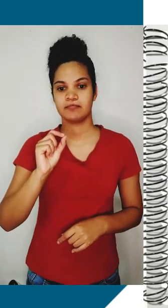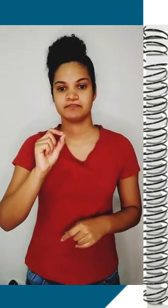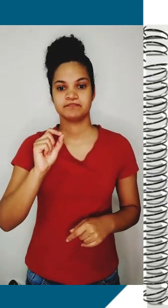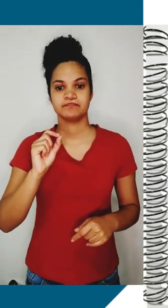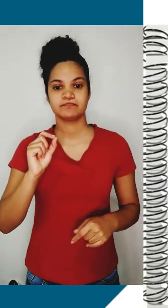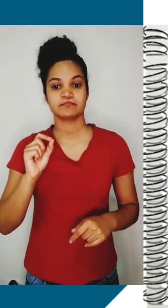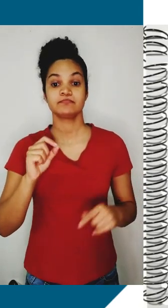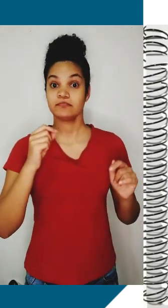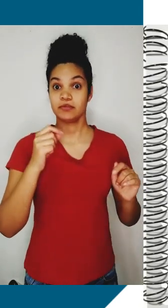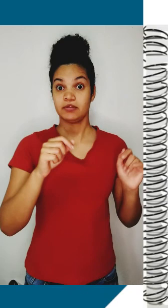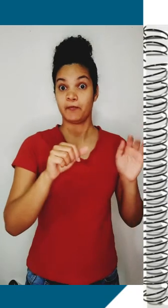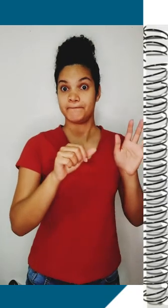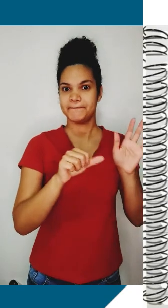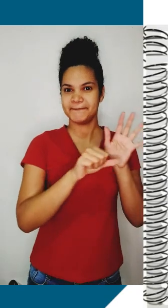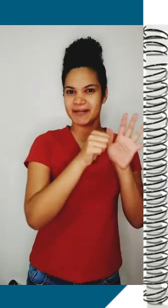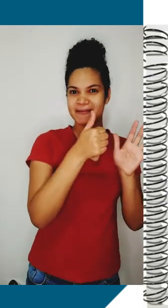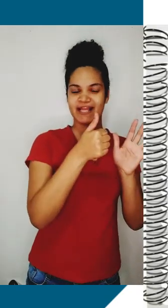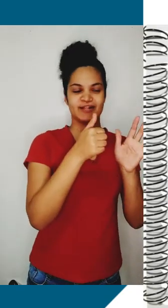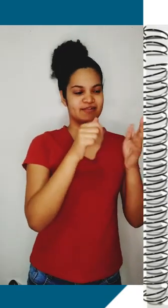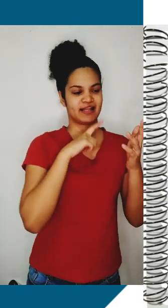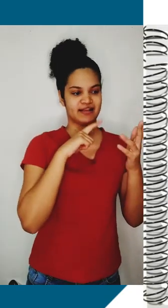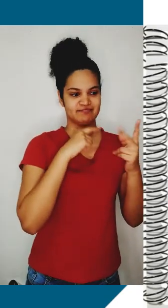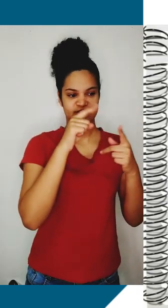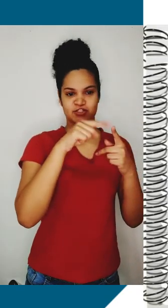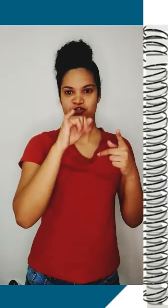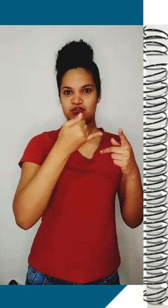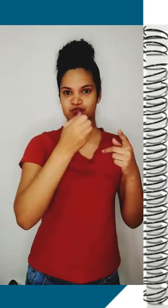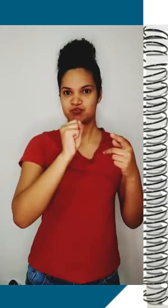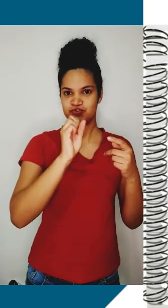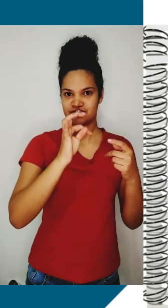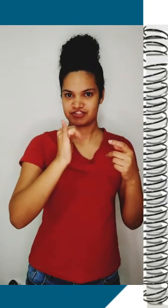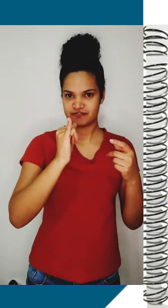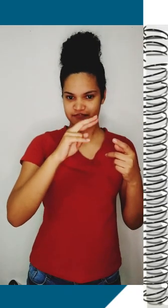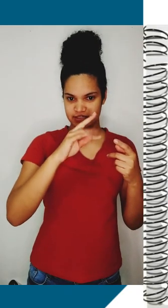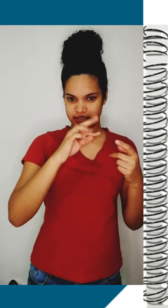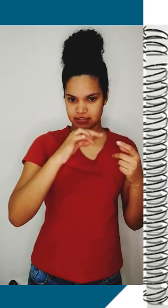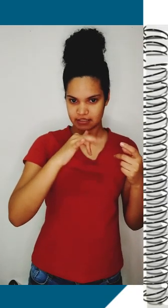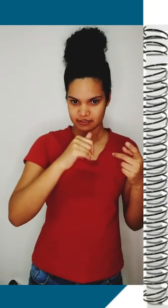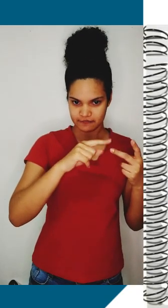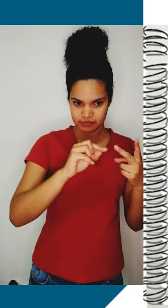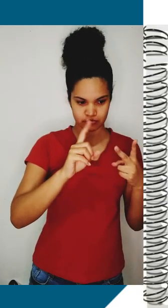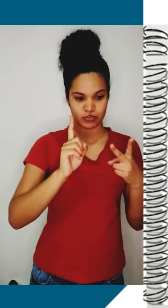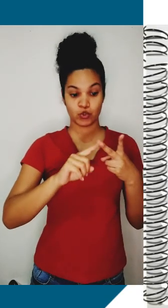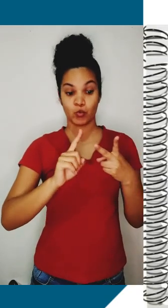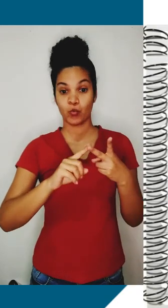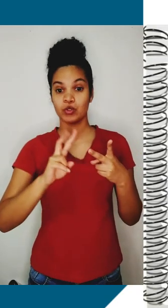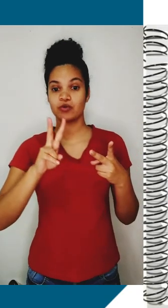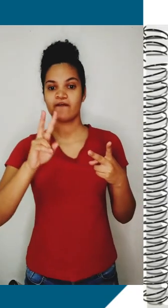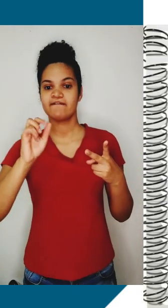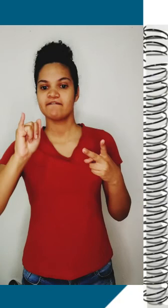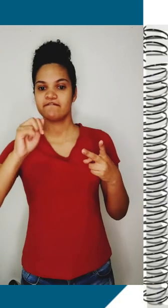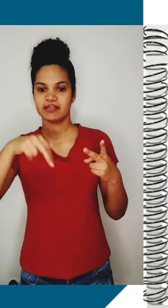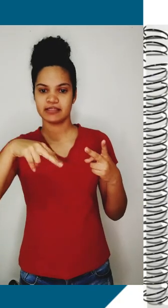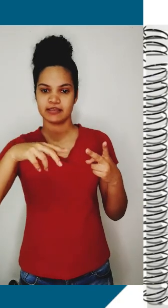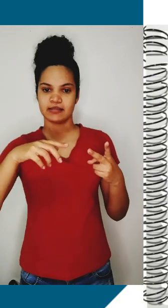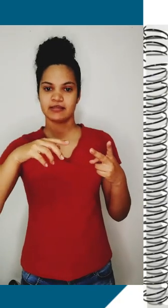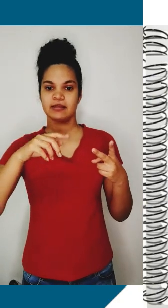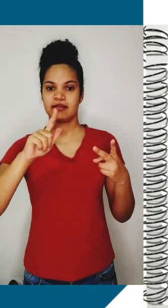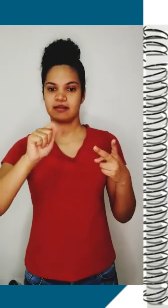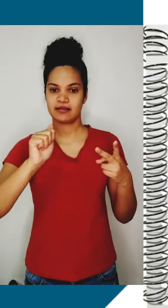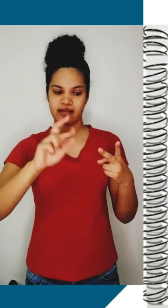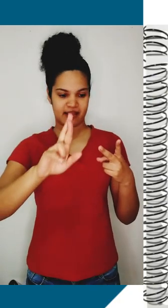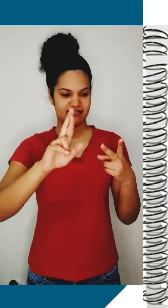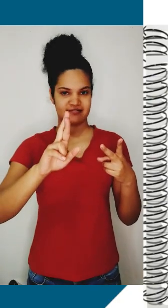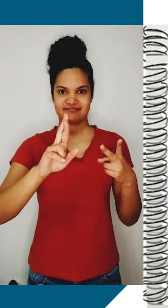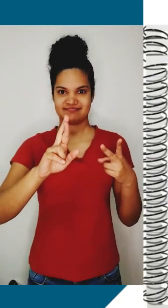do adjetivo justificável, depois a gente tem a definição do verbo vingar, Então aqui a gente está